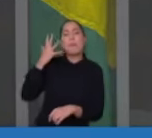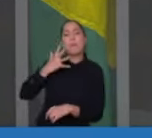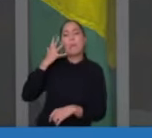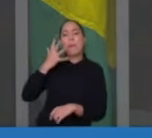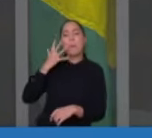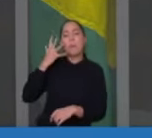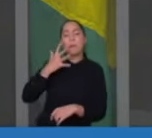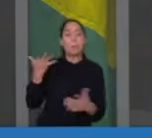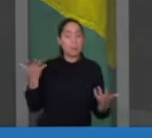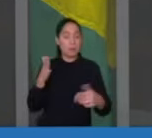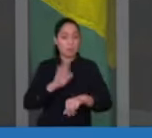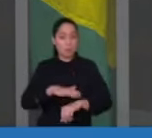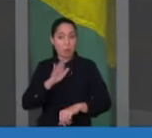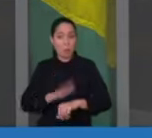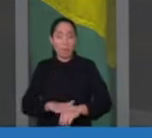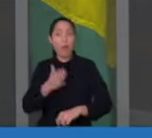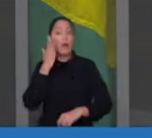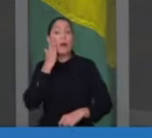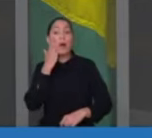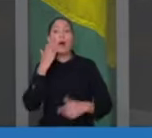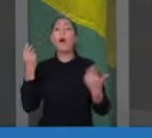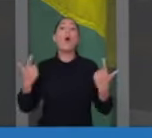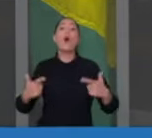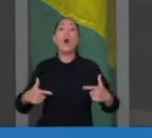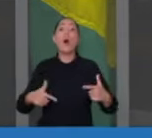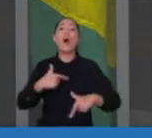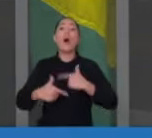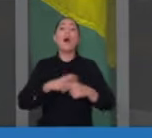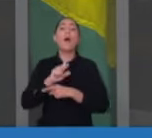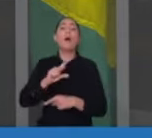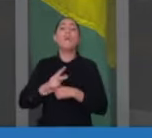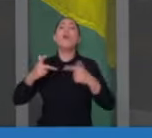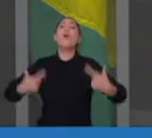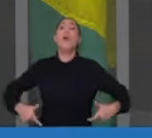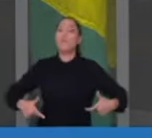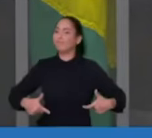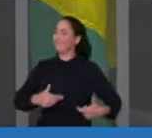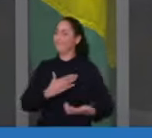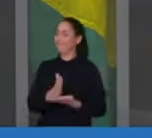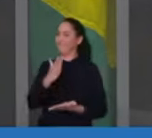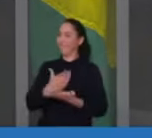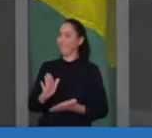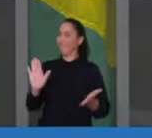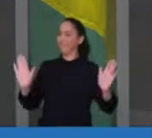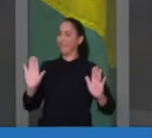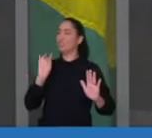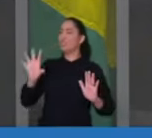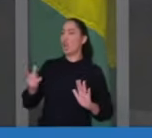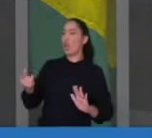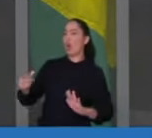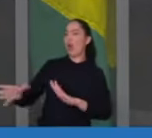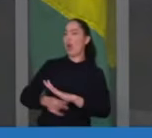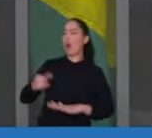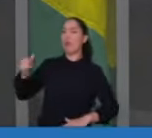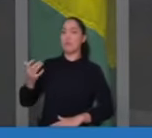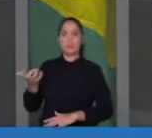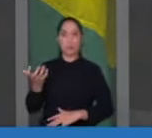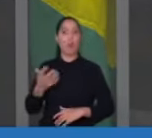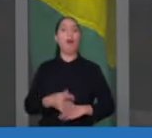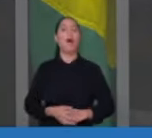hora do vamos ver, não defende trabalhador coisa nenhuma, quer passar a mão no rendimento desses trabalhadores. E outro ponto que eu gostaria de falar,